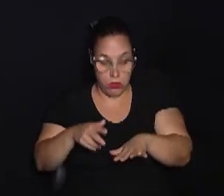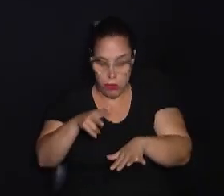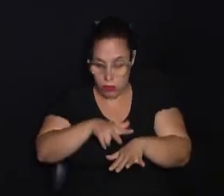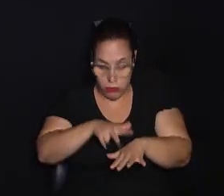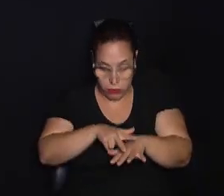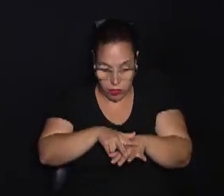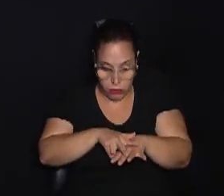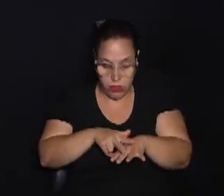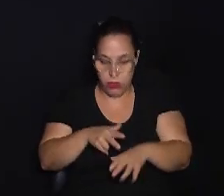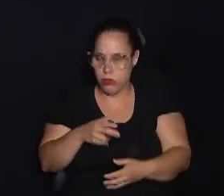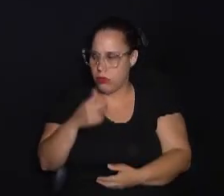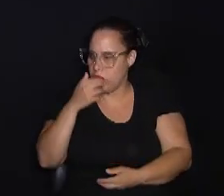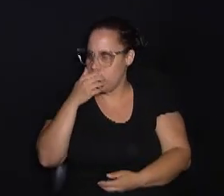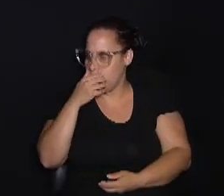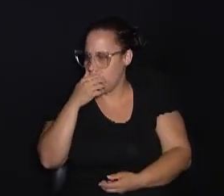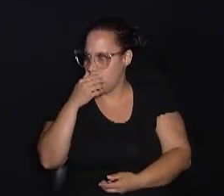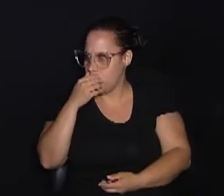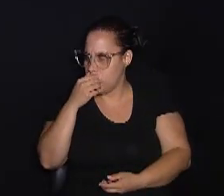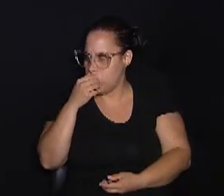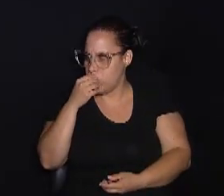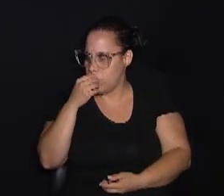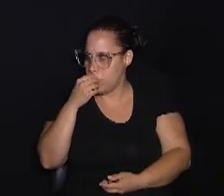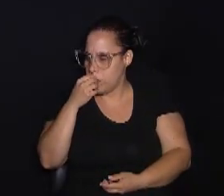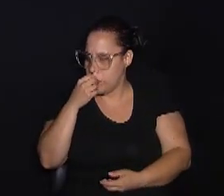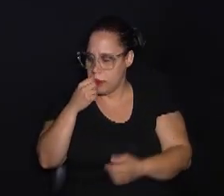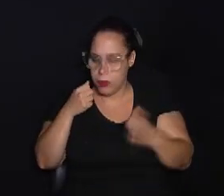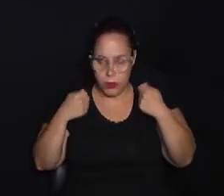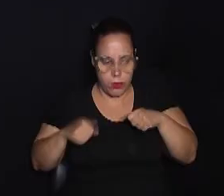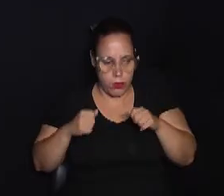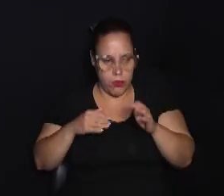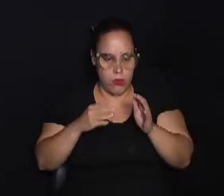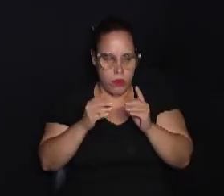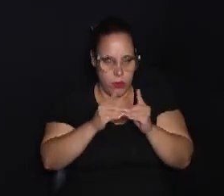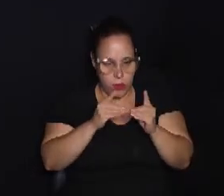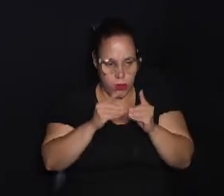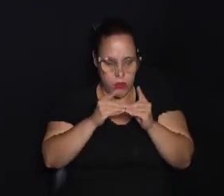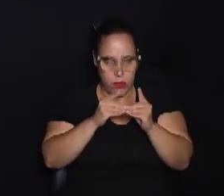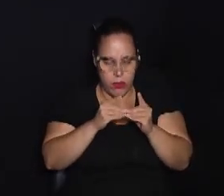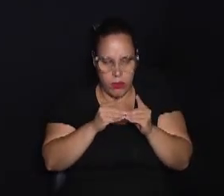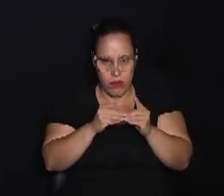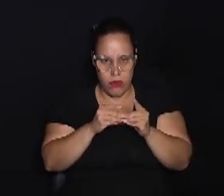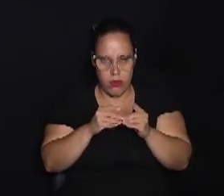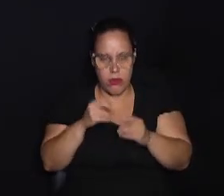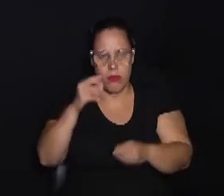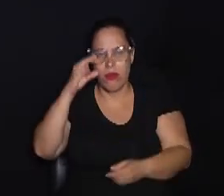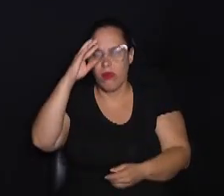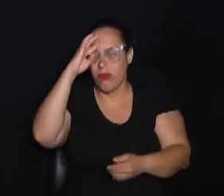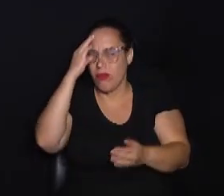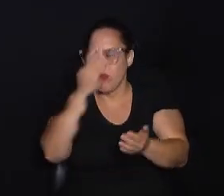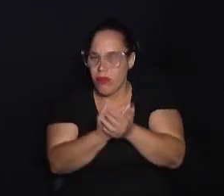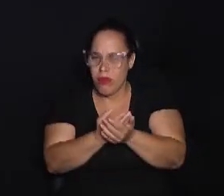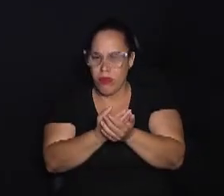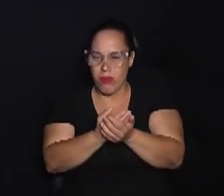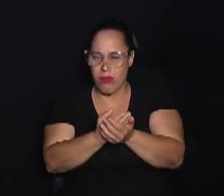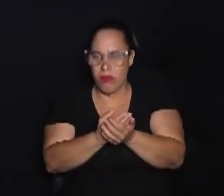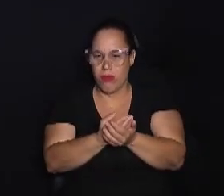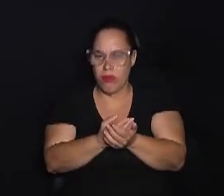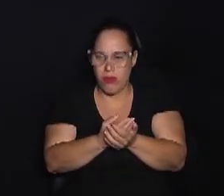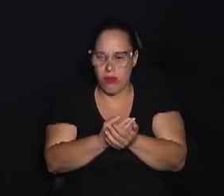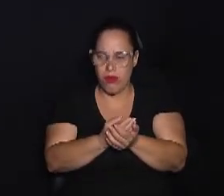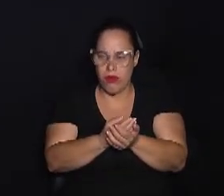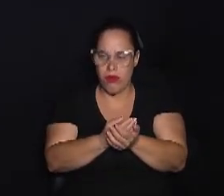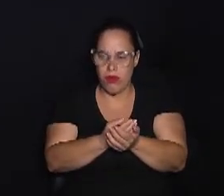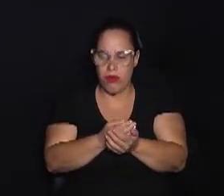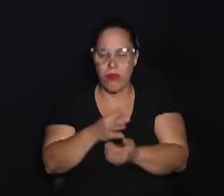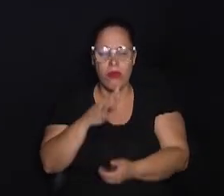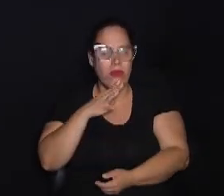a pessoa que está ali precisando desse serviço de atendimento, ele tem a confiança de saber que aquele profissional